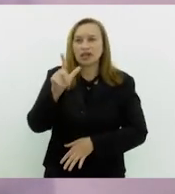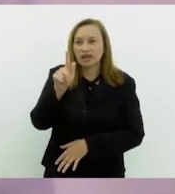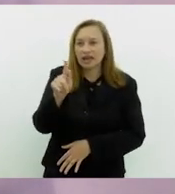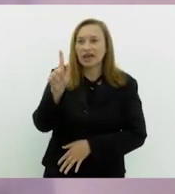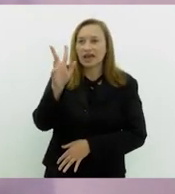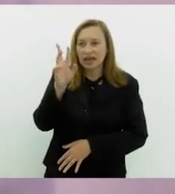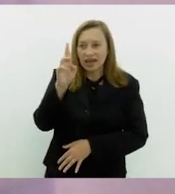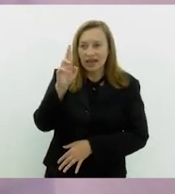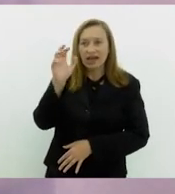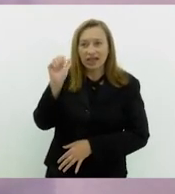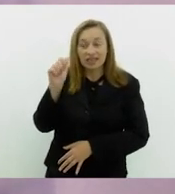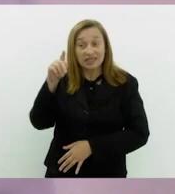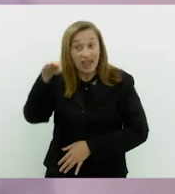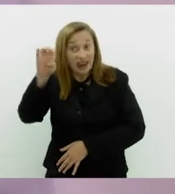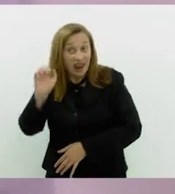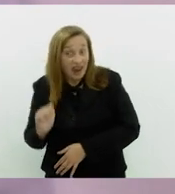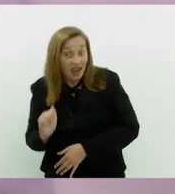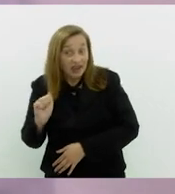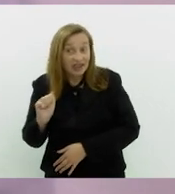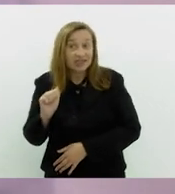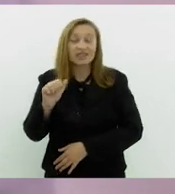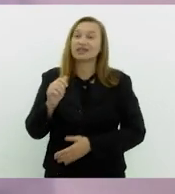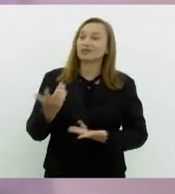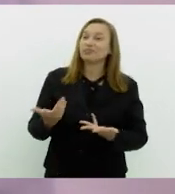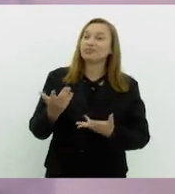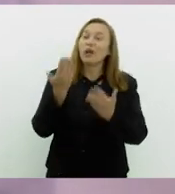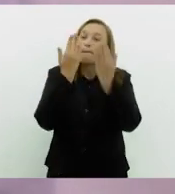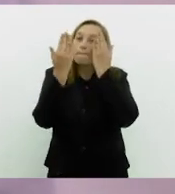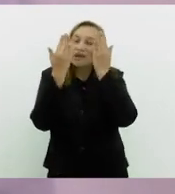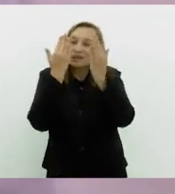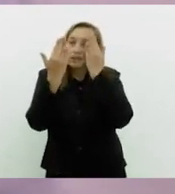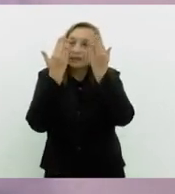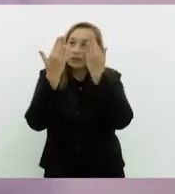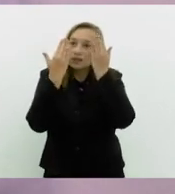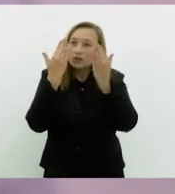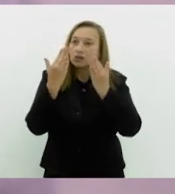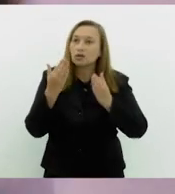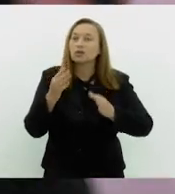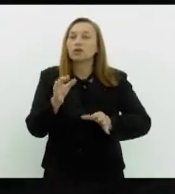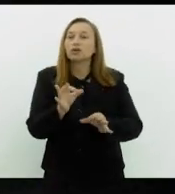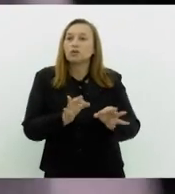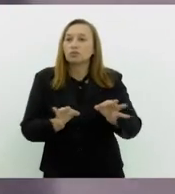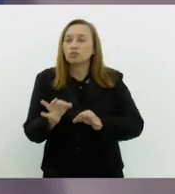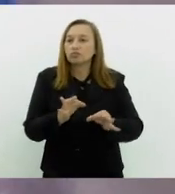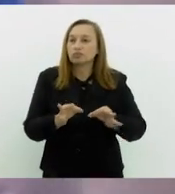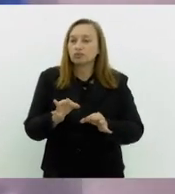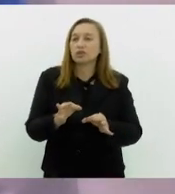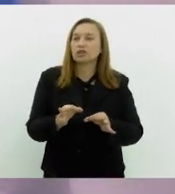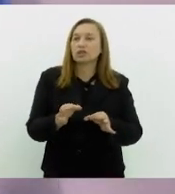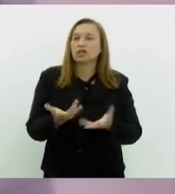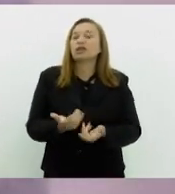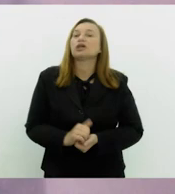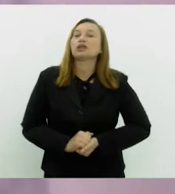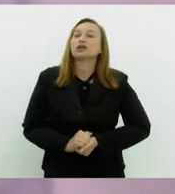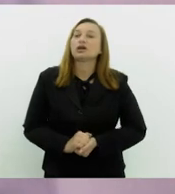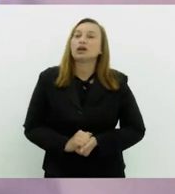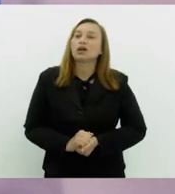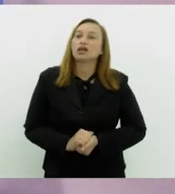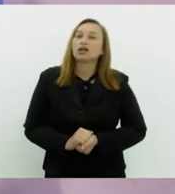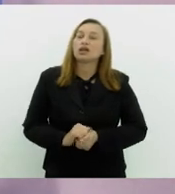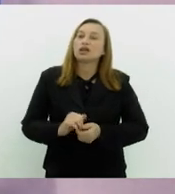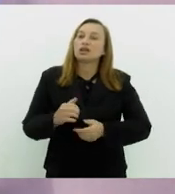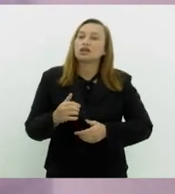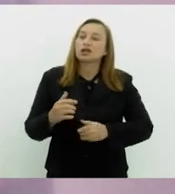Graziella Sereno, que é psicóloga do Projeto Ação Integrada, do Programa de Atendimento a Resgatados do